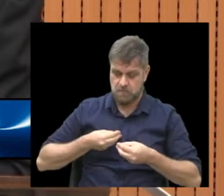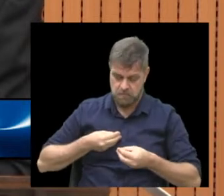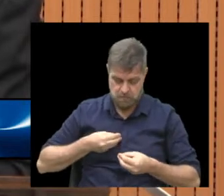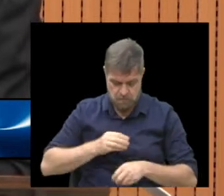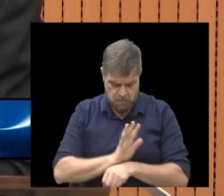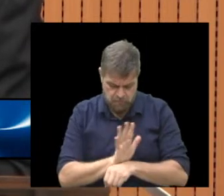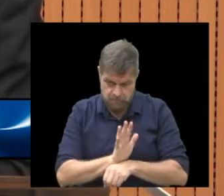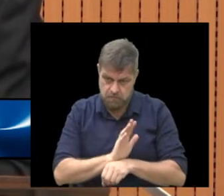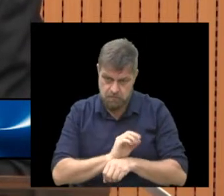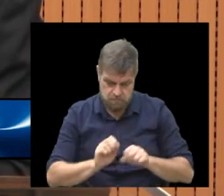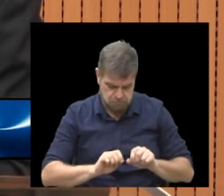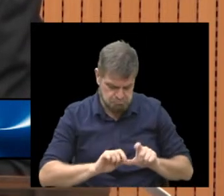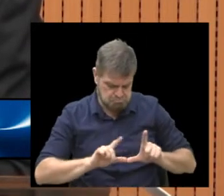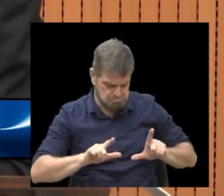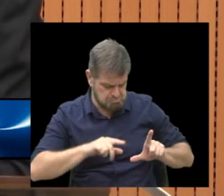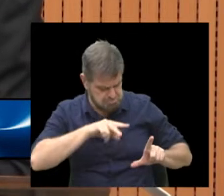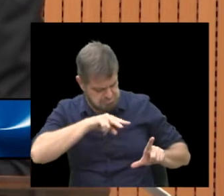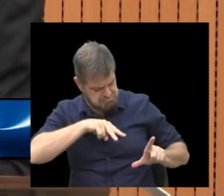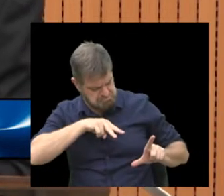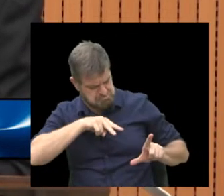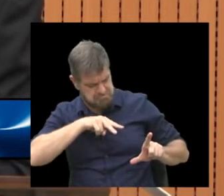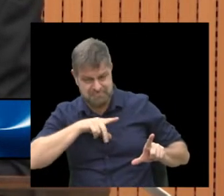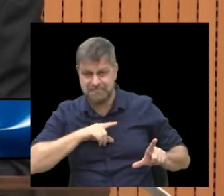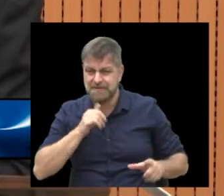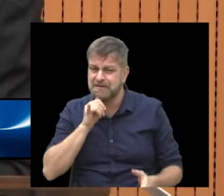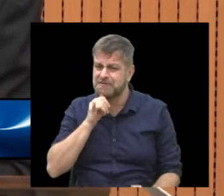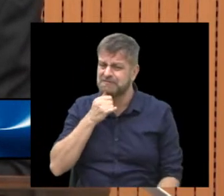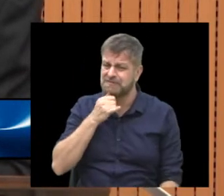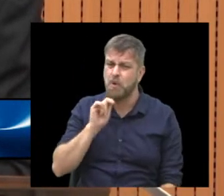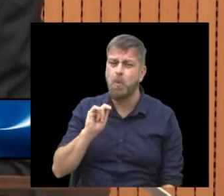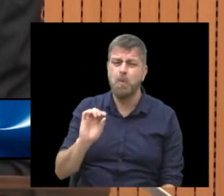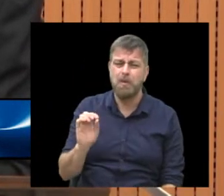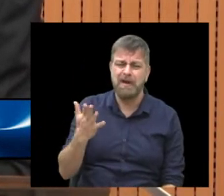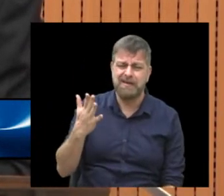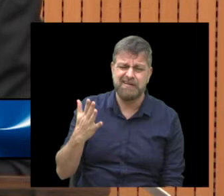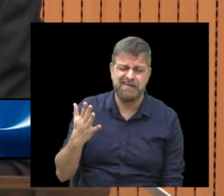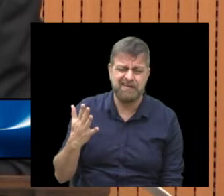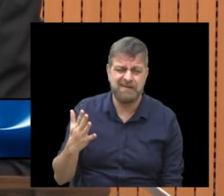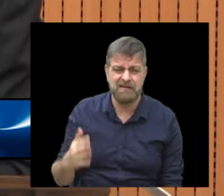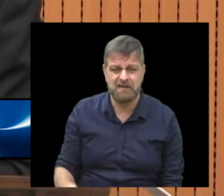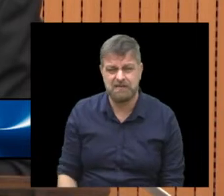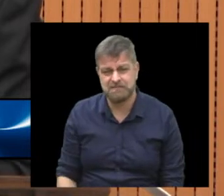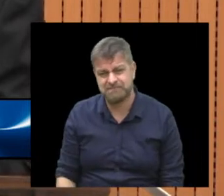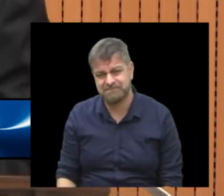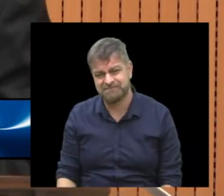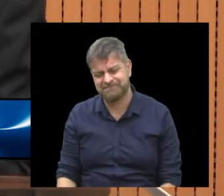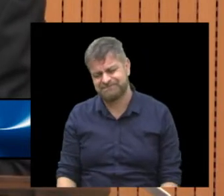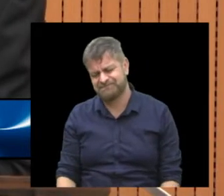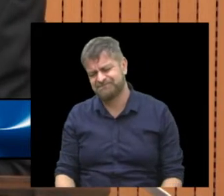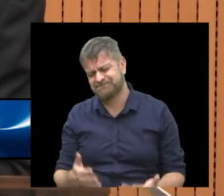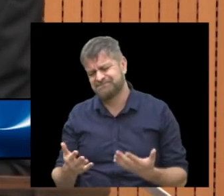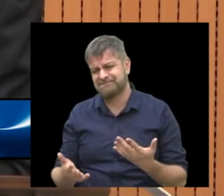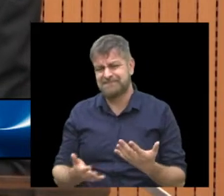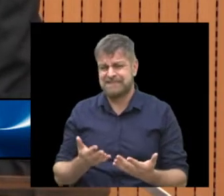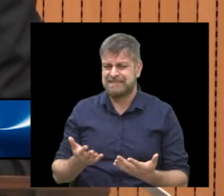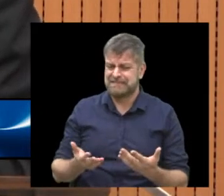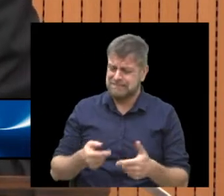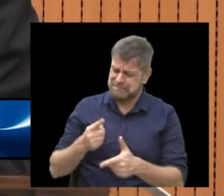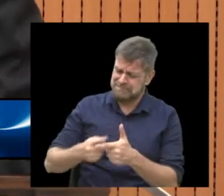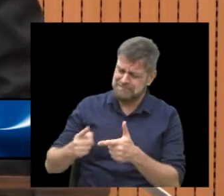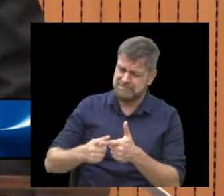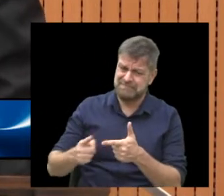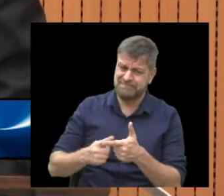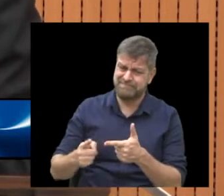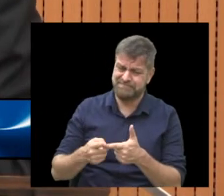a esse vídeo, e infelizmente é uma situação bem traumática.